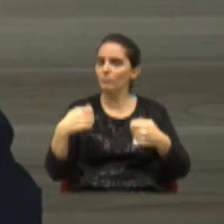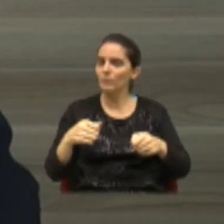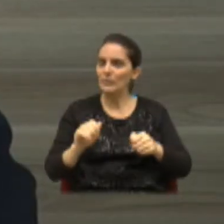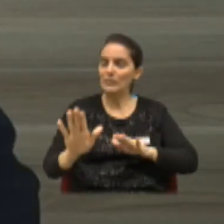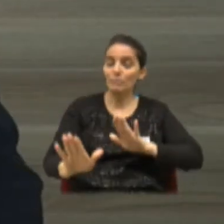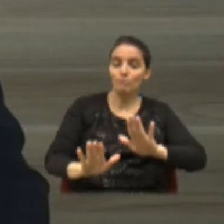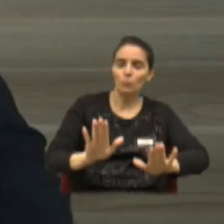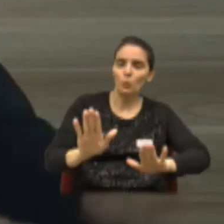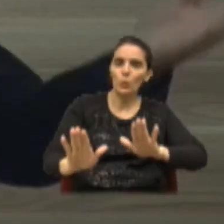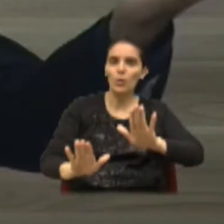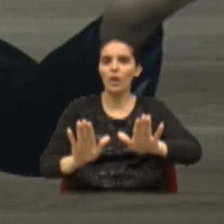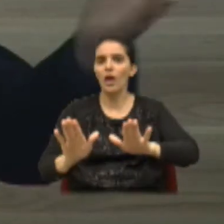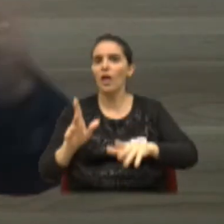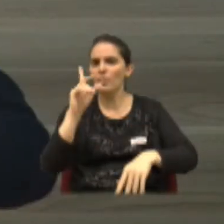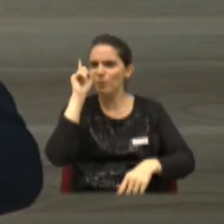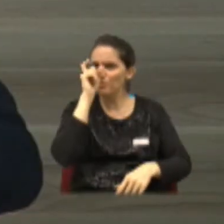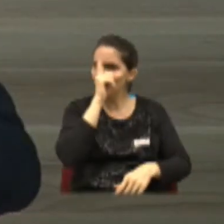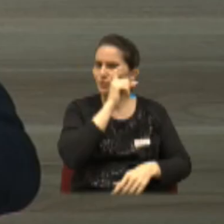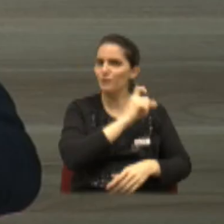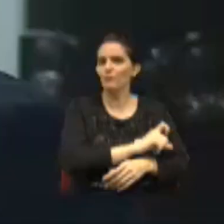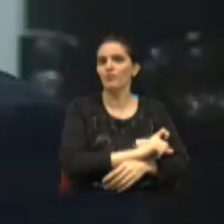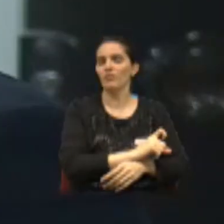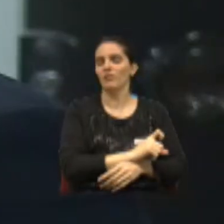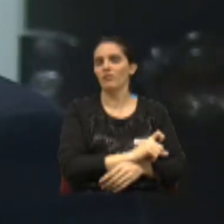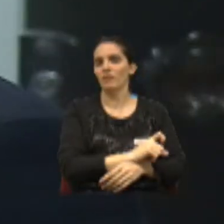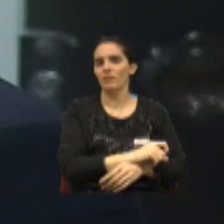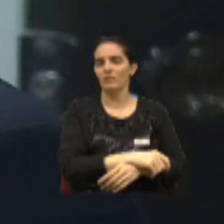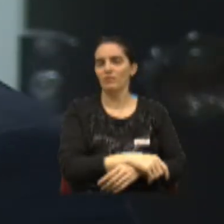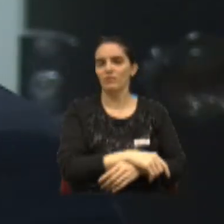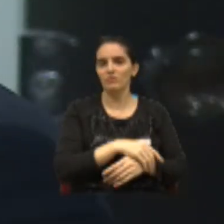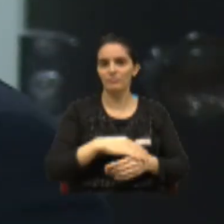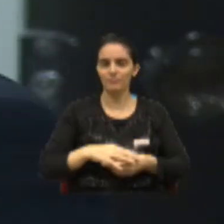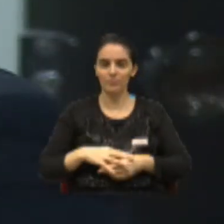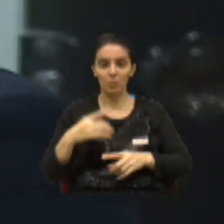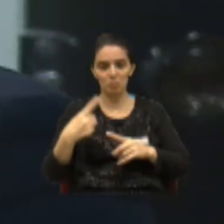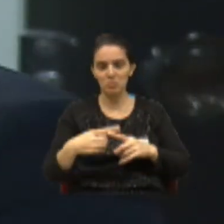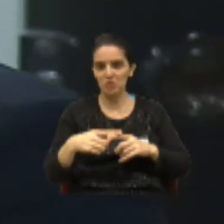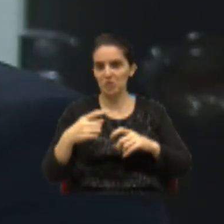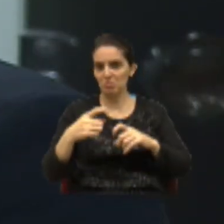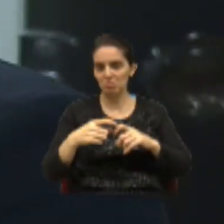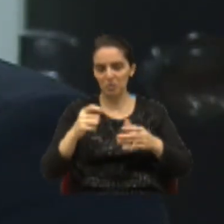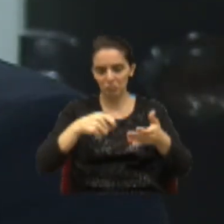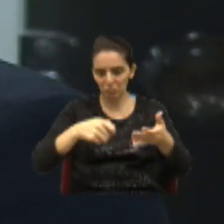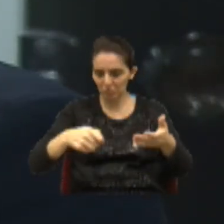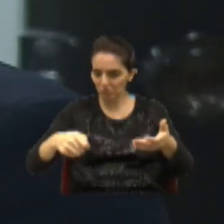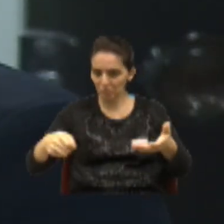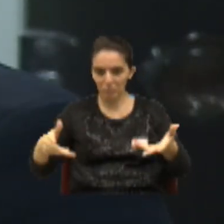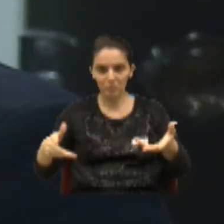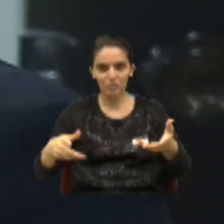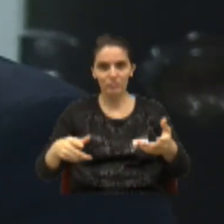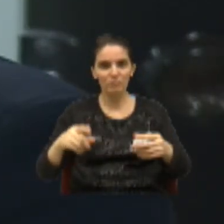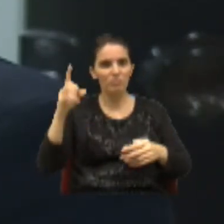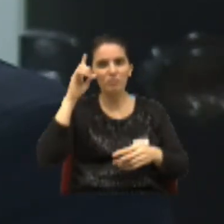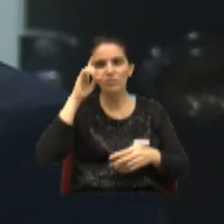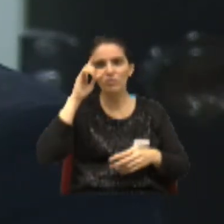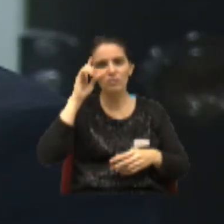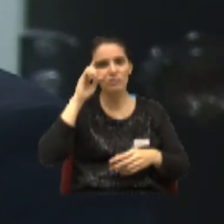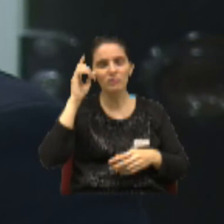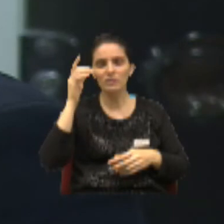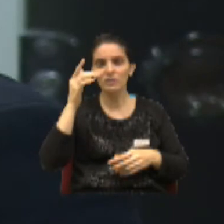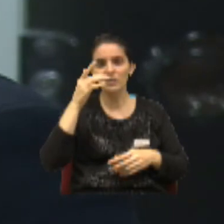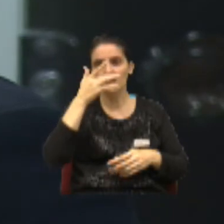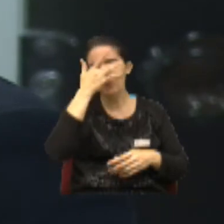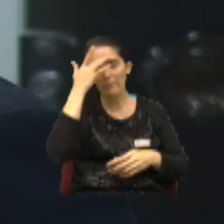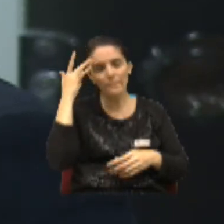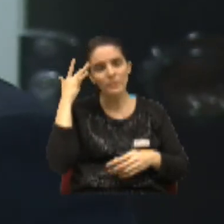difícil a pessoa seguir a risca, tendo em vista que a gente vê, muitas vezes faz a prescrição, pede, mas o dia a dia do paciente, ele não consegue